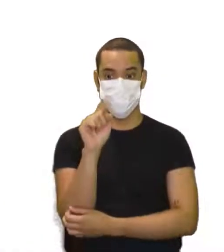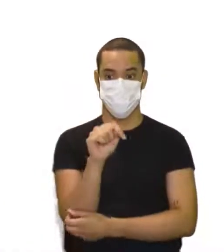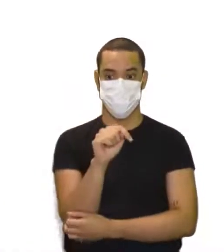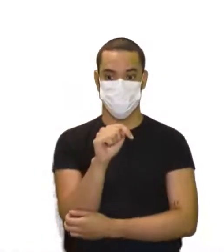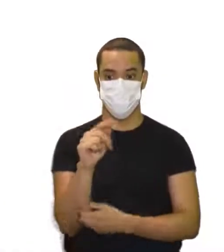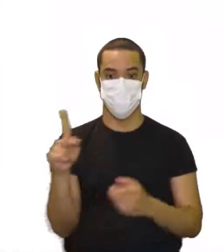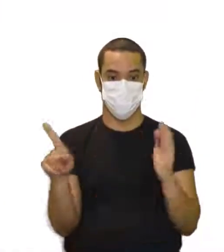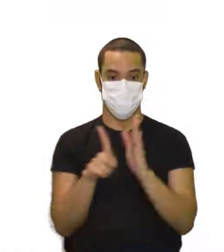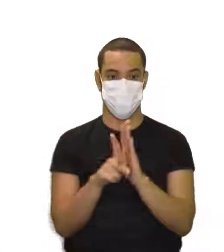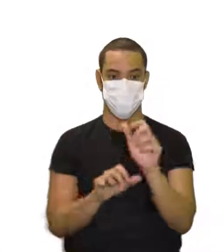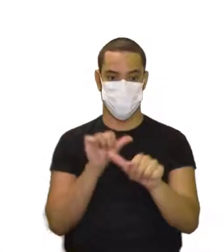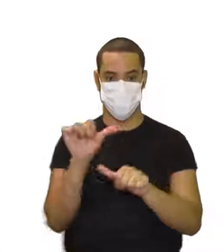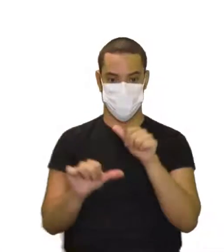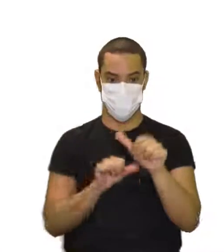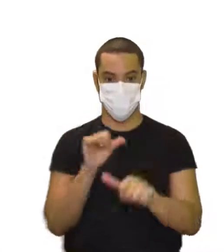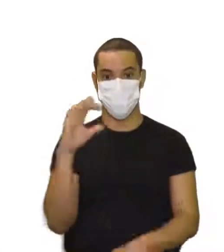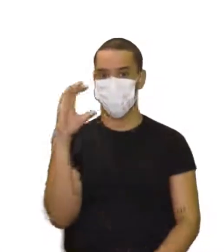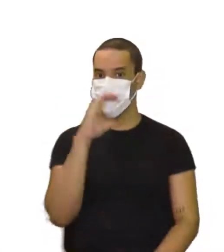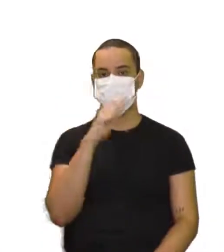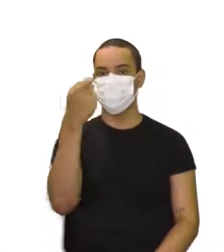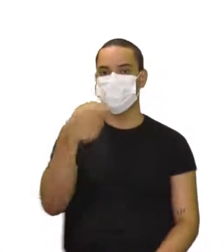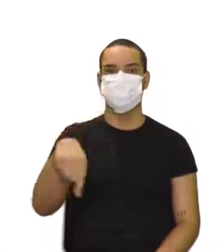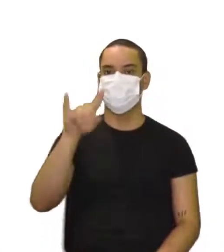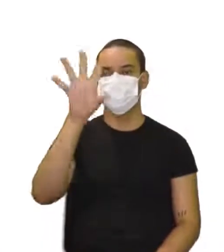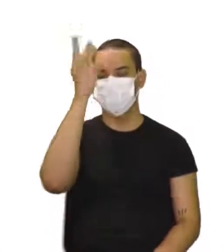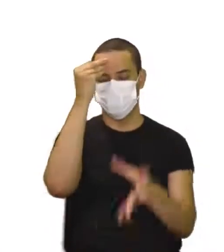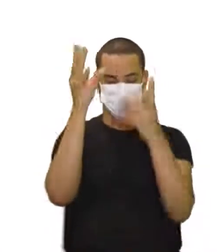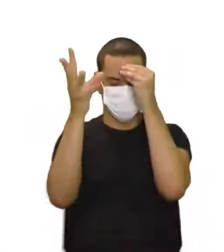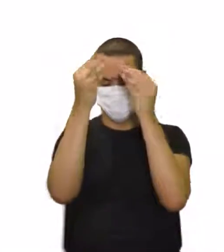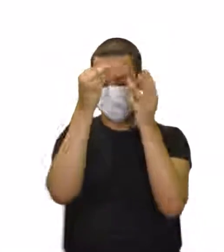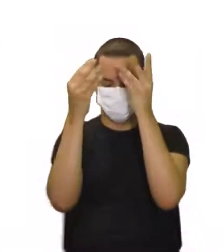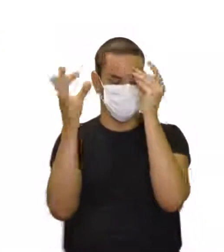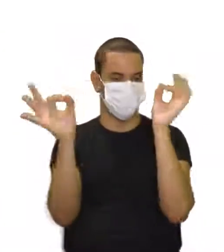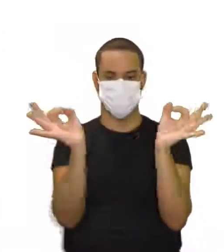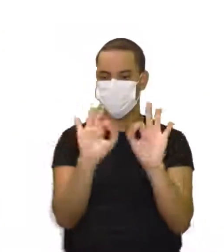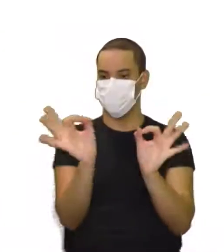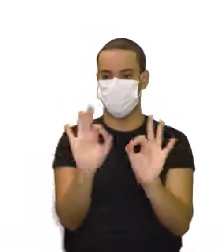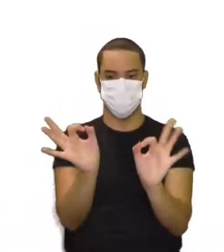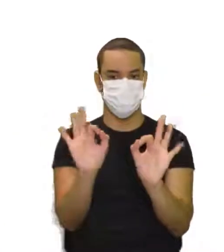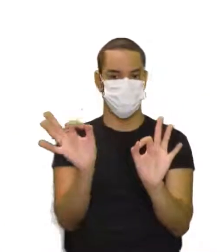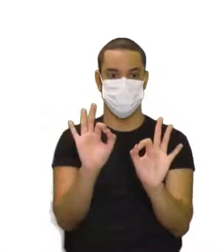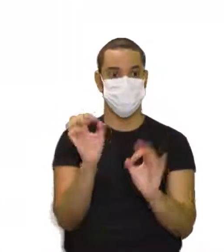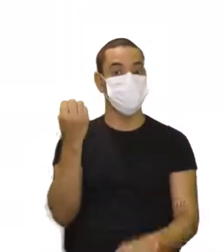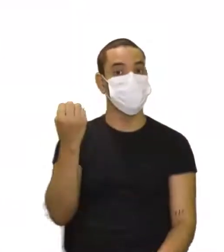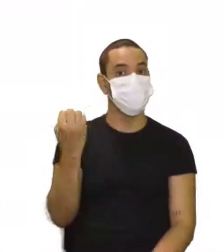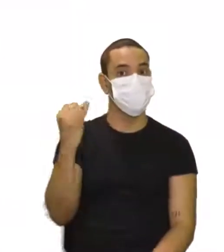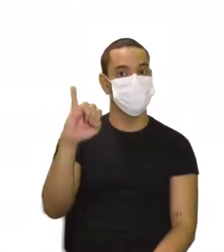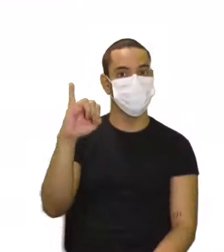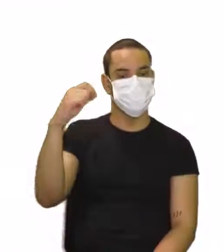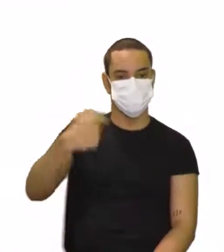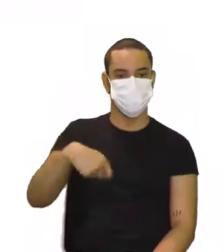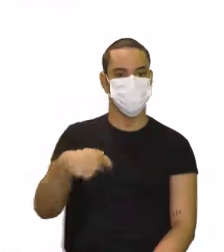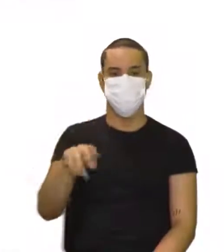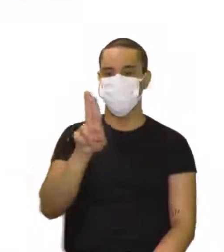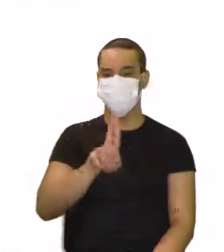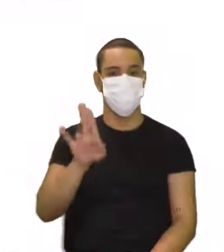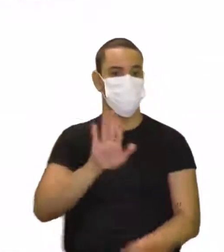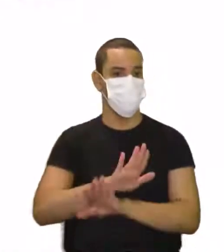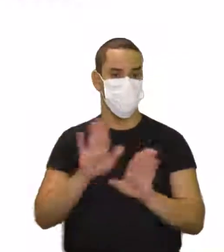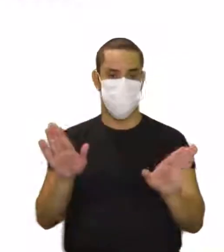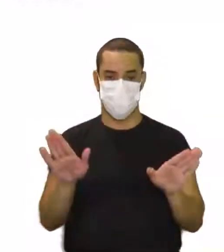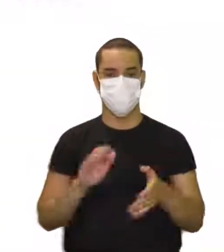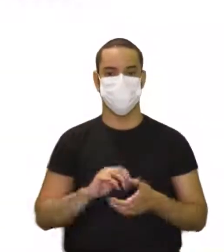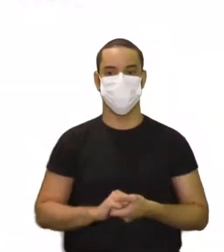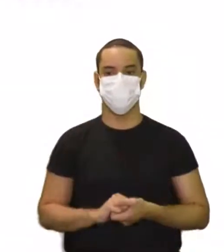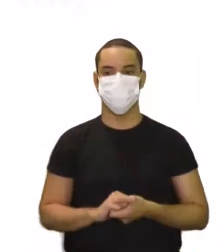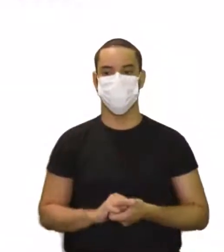velocidade, certo? Então, aqui não precisa decorar nada, só é você observar e, se for necessário, só utilizá-la. Olha